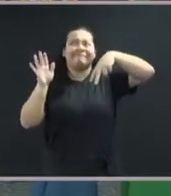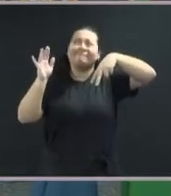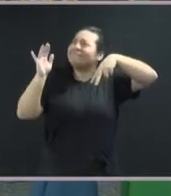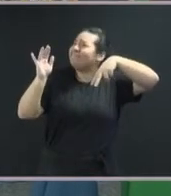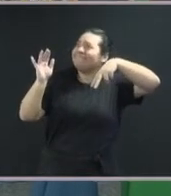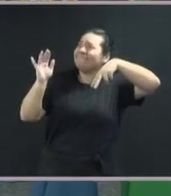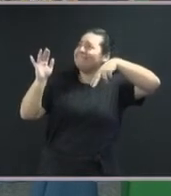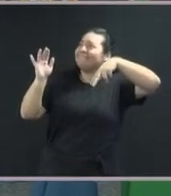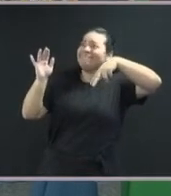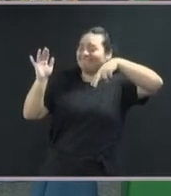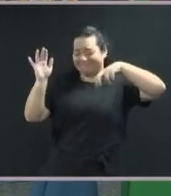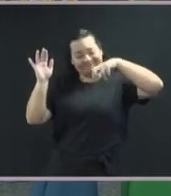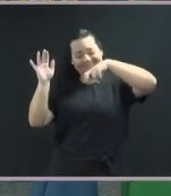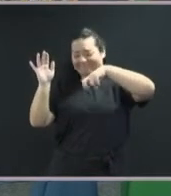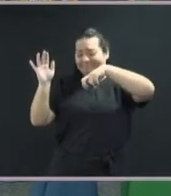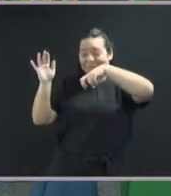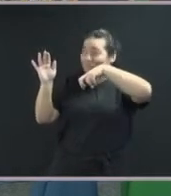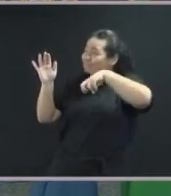Papai,